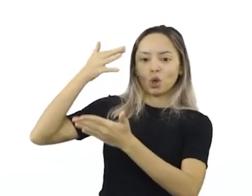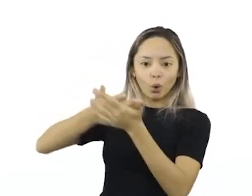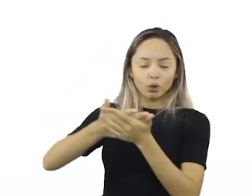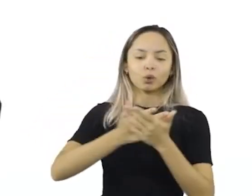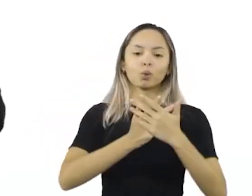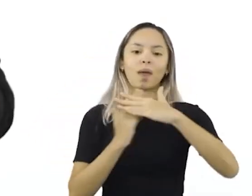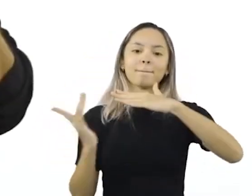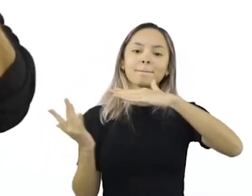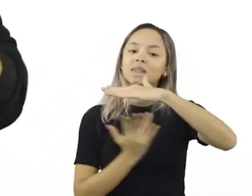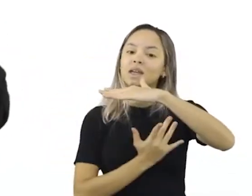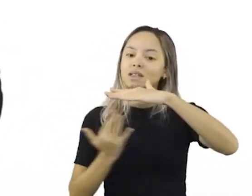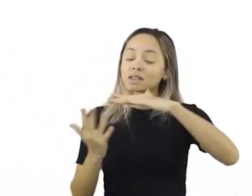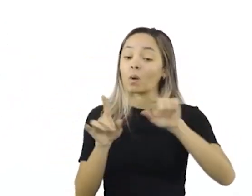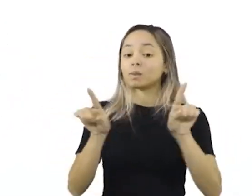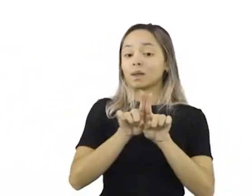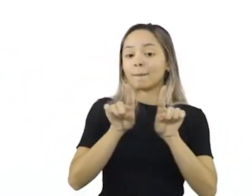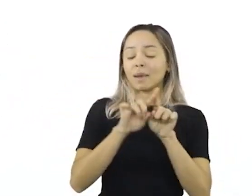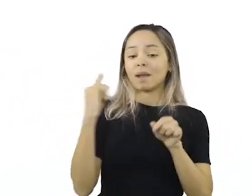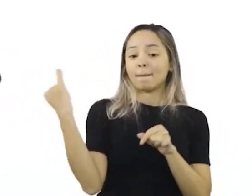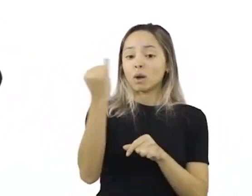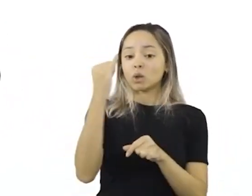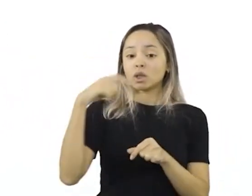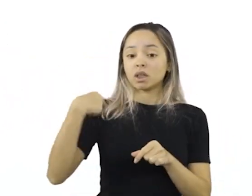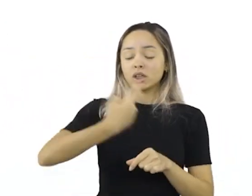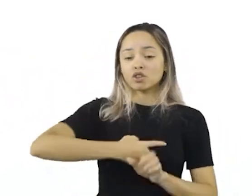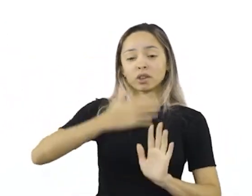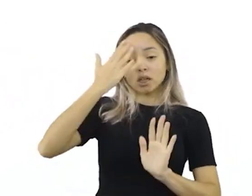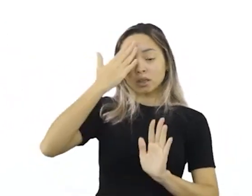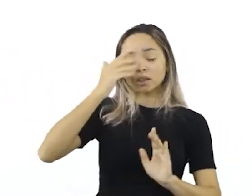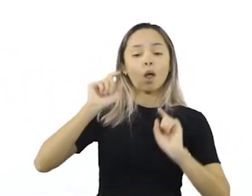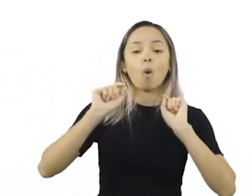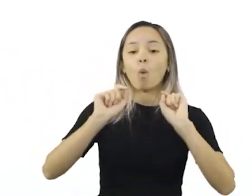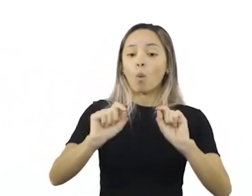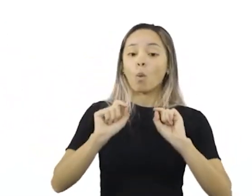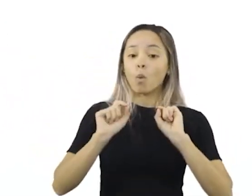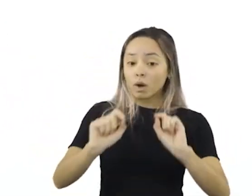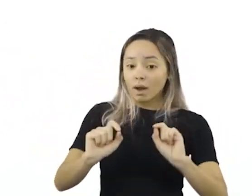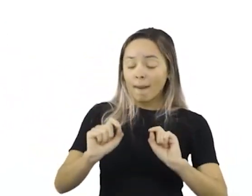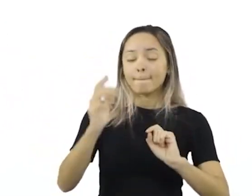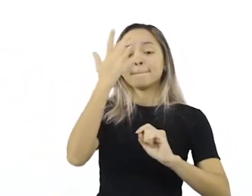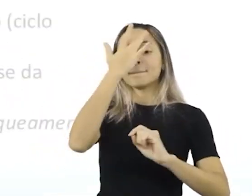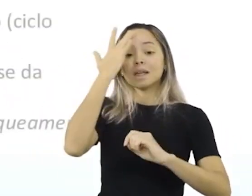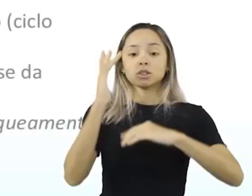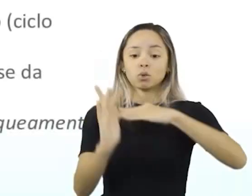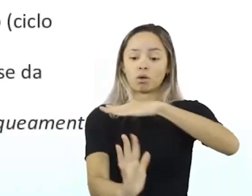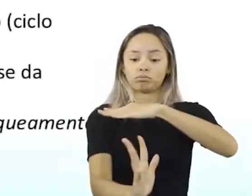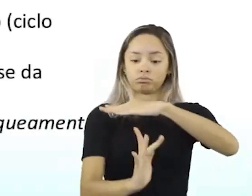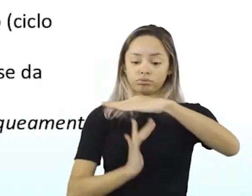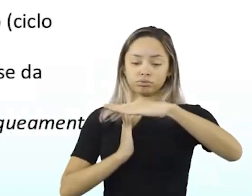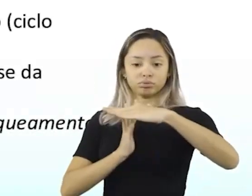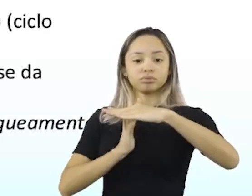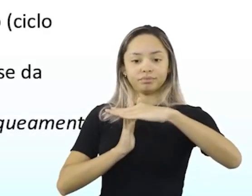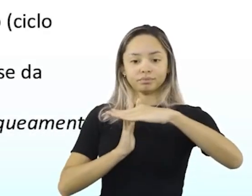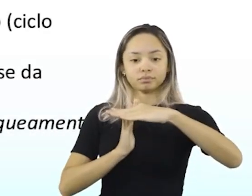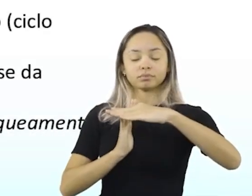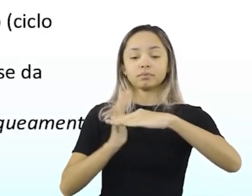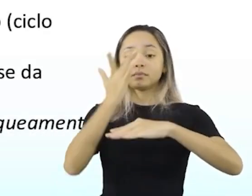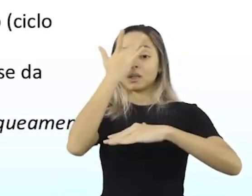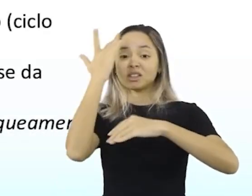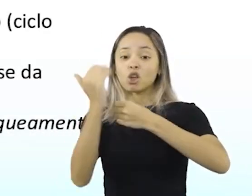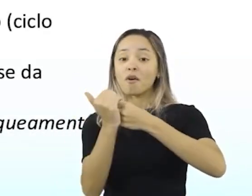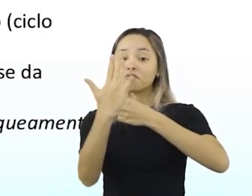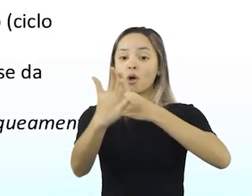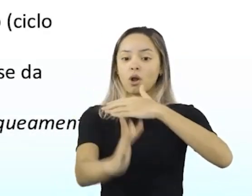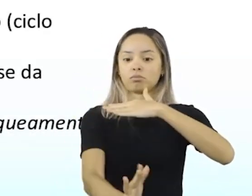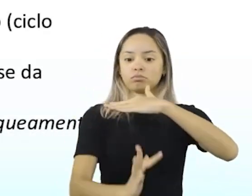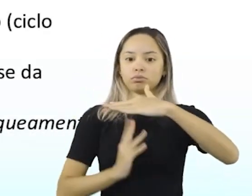de migração. É importante também a gente falar sobre a migração internacional, a migração externa, tá? O Brasil